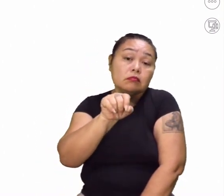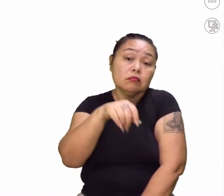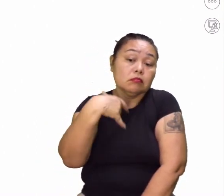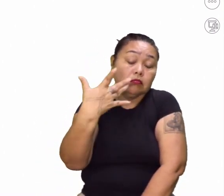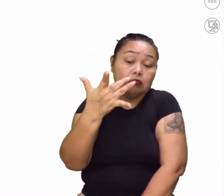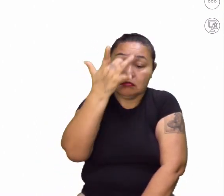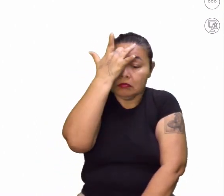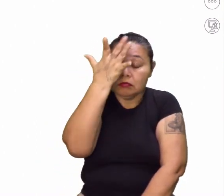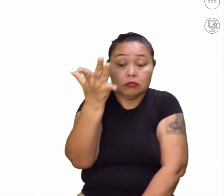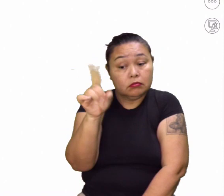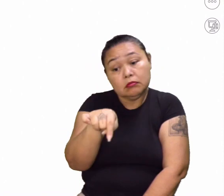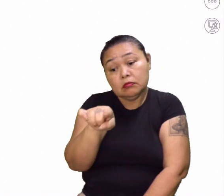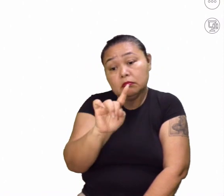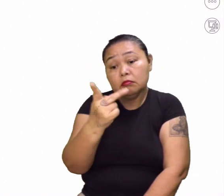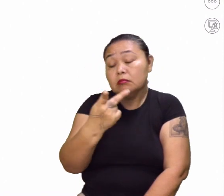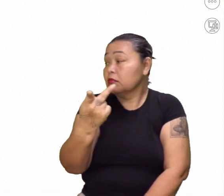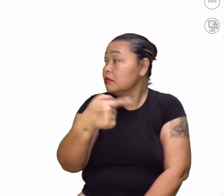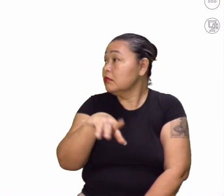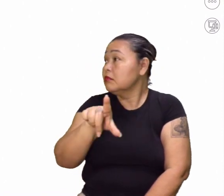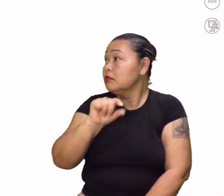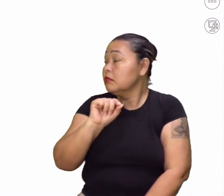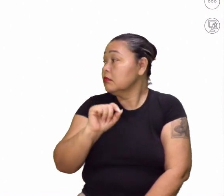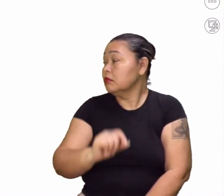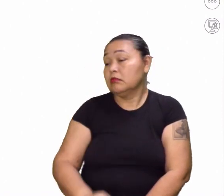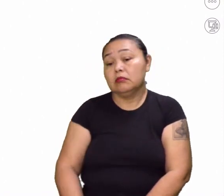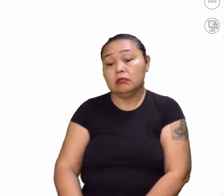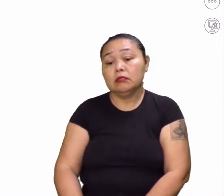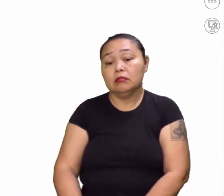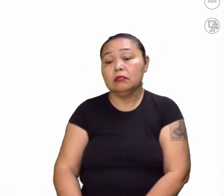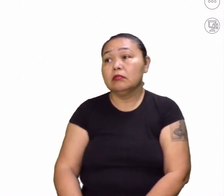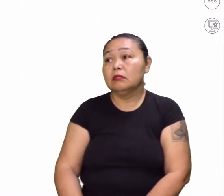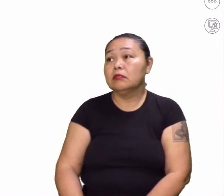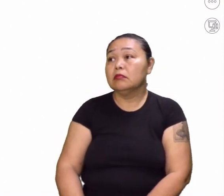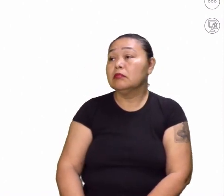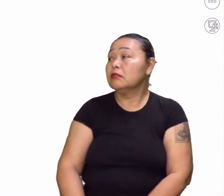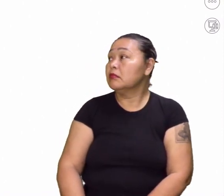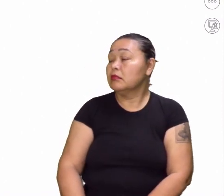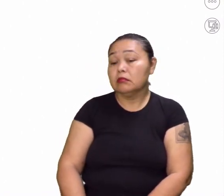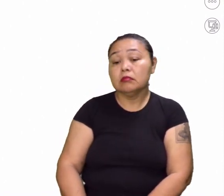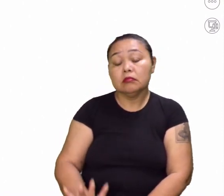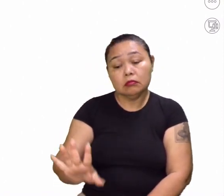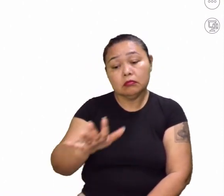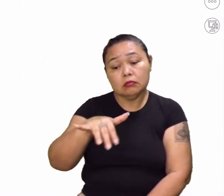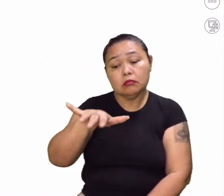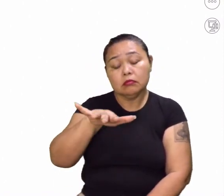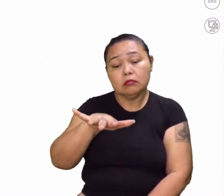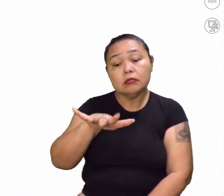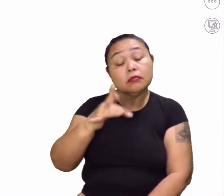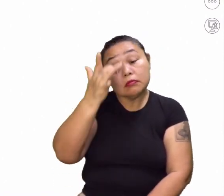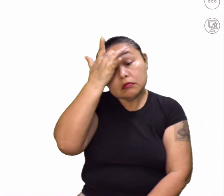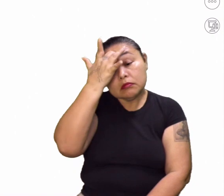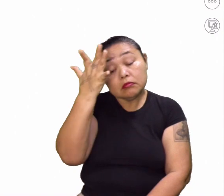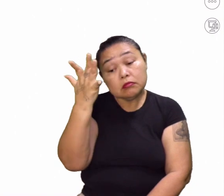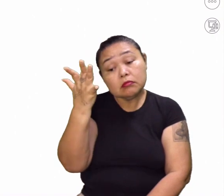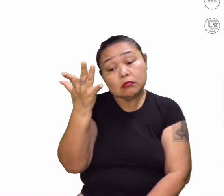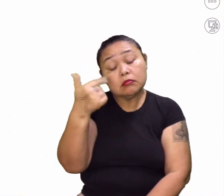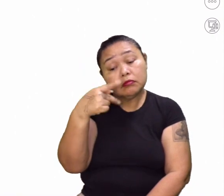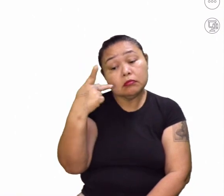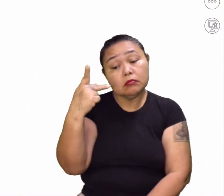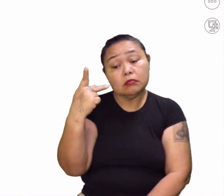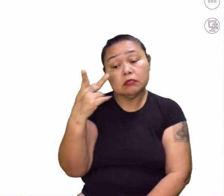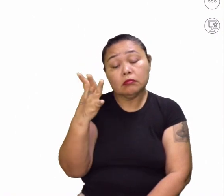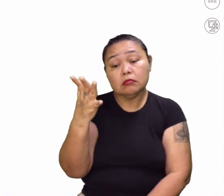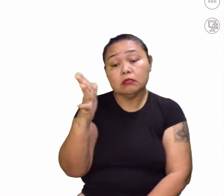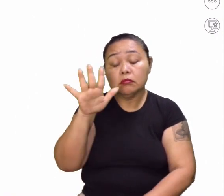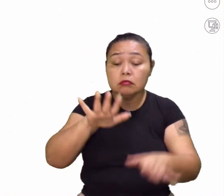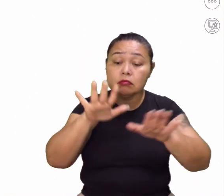maneira mais fácil. E você acha qual a maneira que ele vai escolher? Ele escolhe aquele que ele achar que é mais fácil e conveniente para ele.